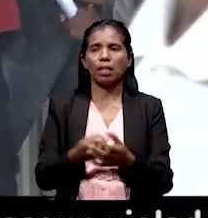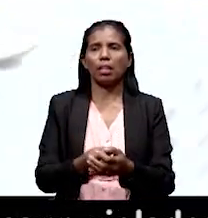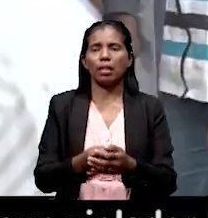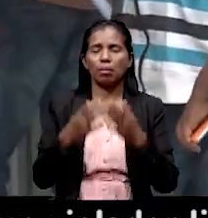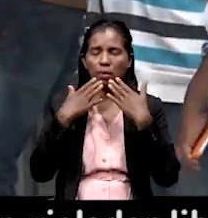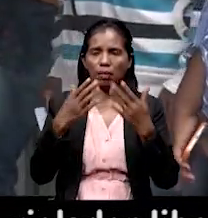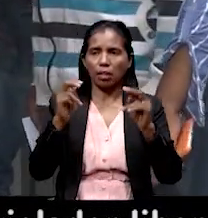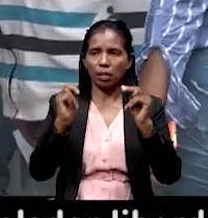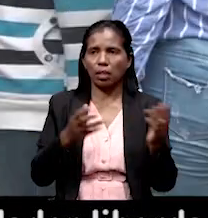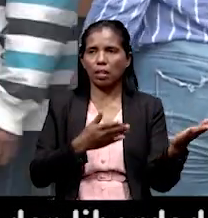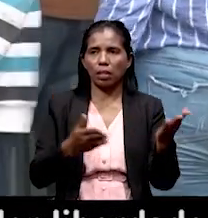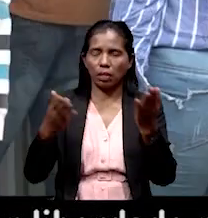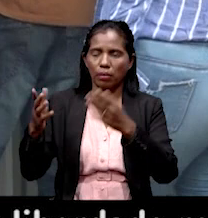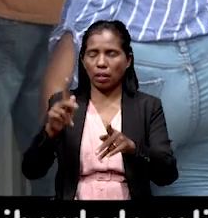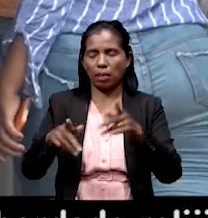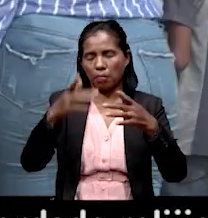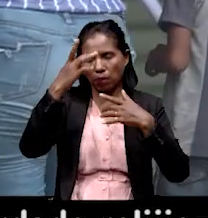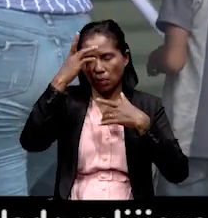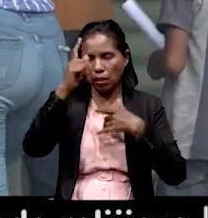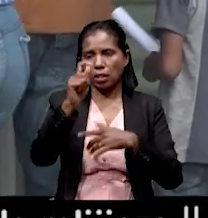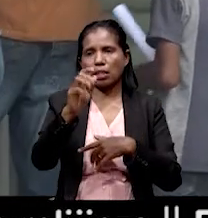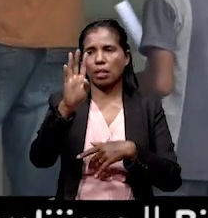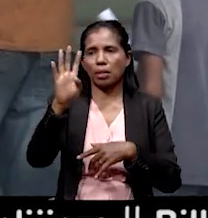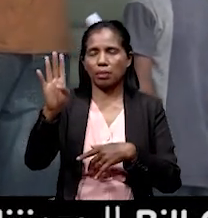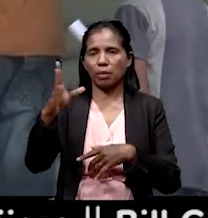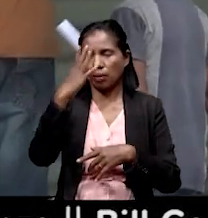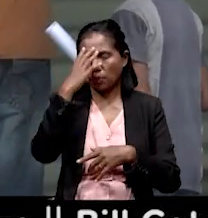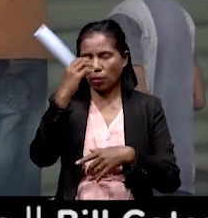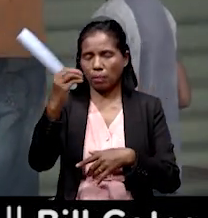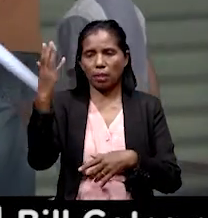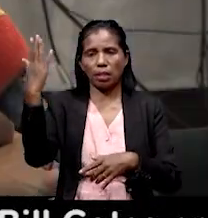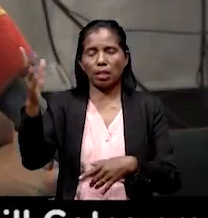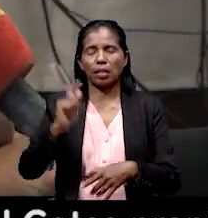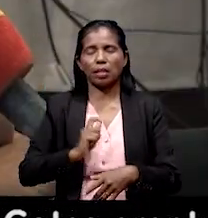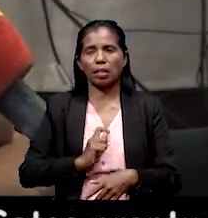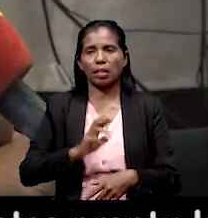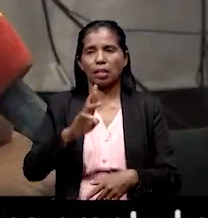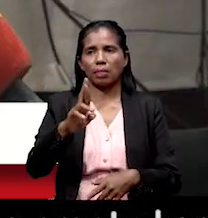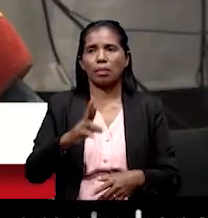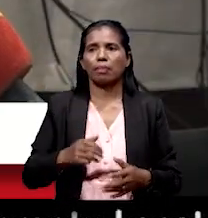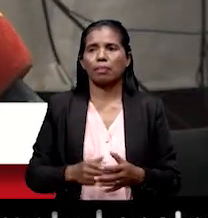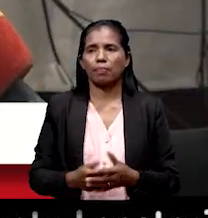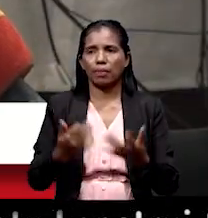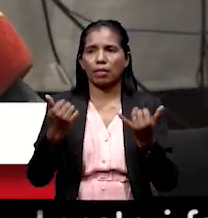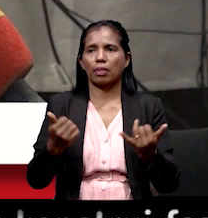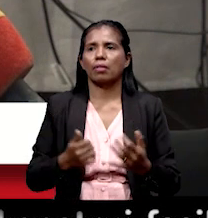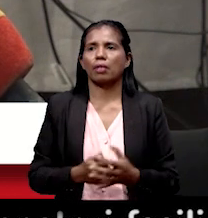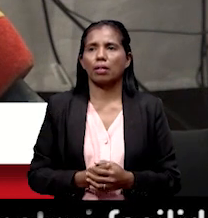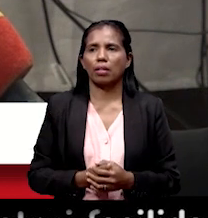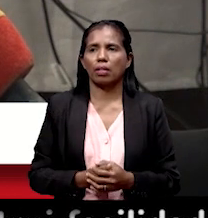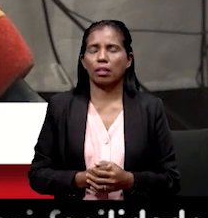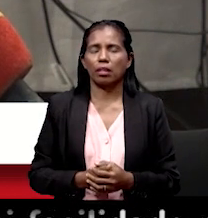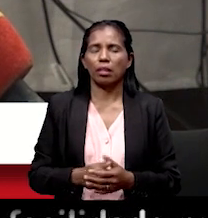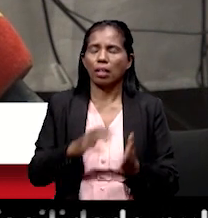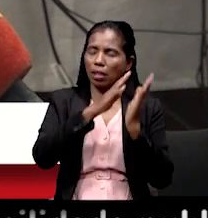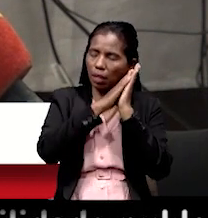que transfere fare paciente moras tuberculosa ba baixa e atibar. Infelizmente ita iha ne kama sa hat nulur sin lima rel. Ita bela